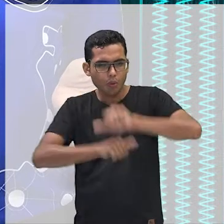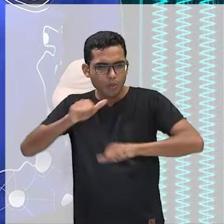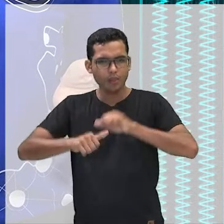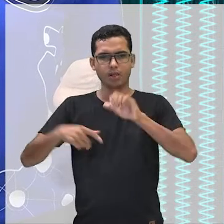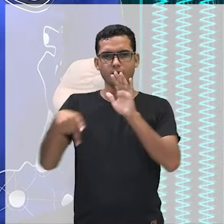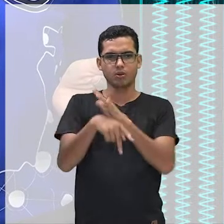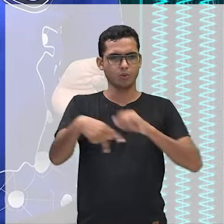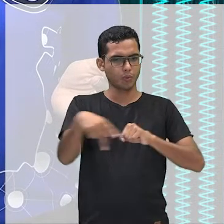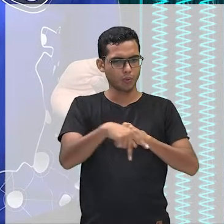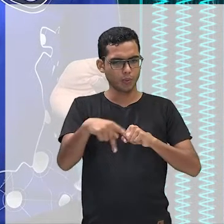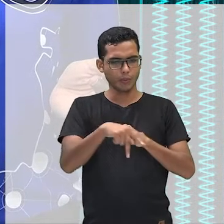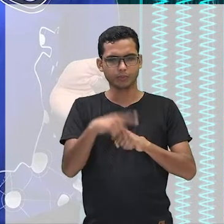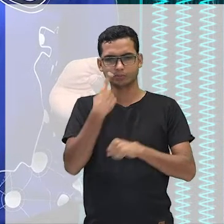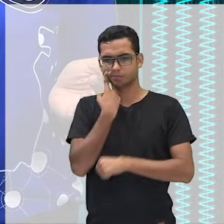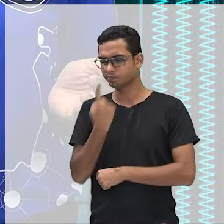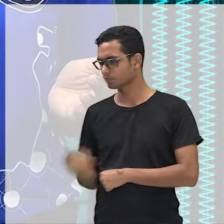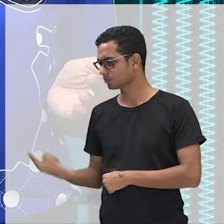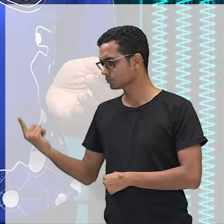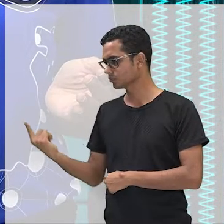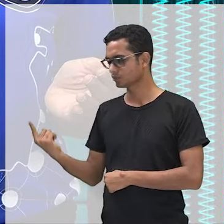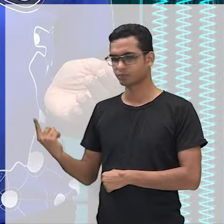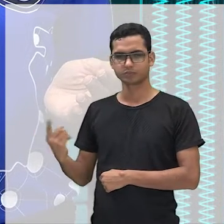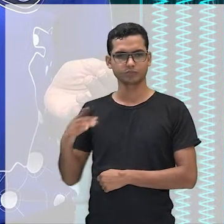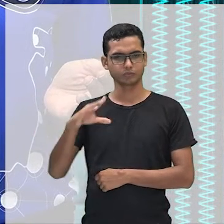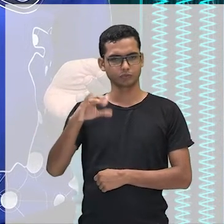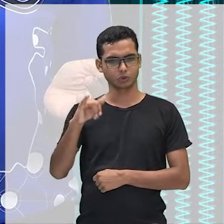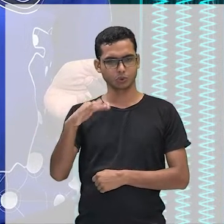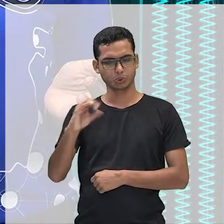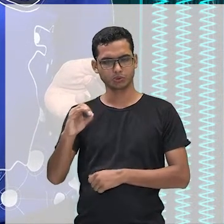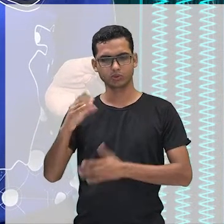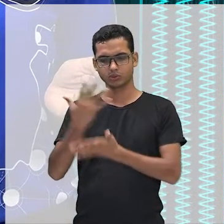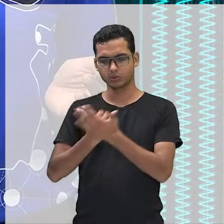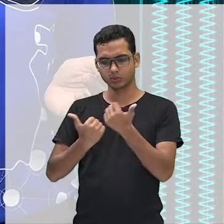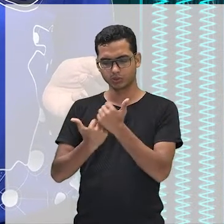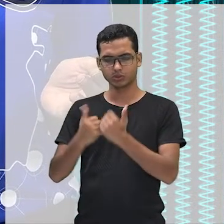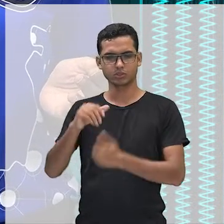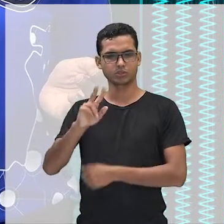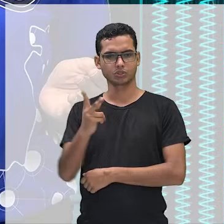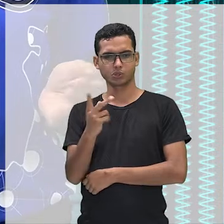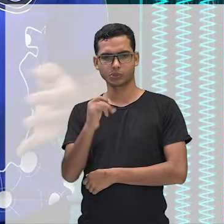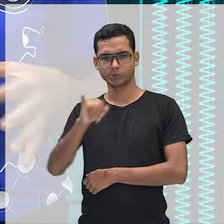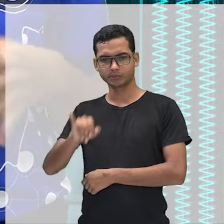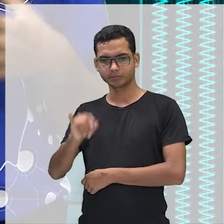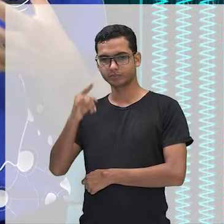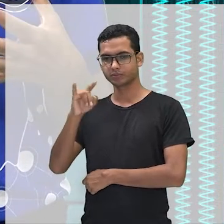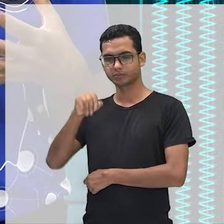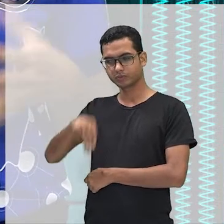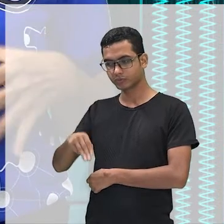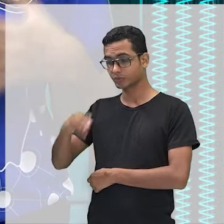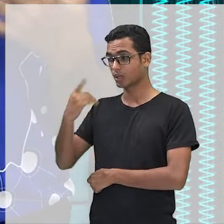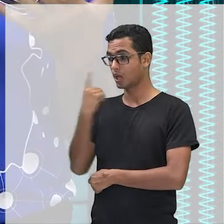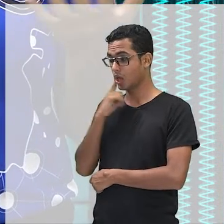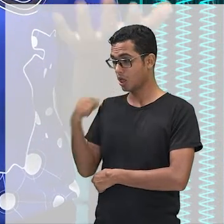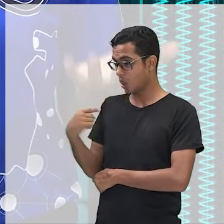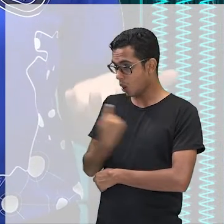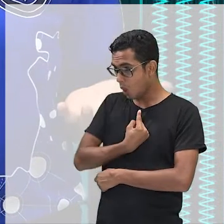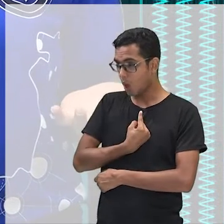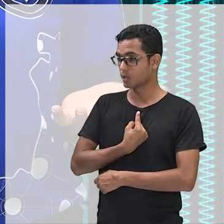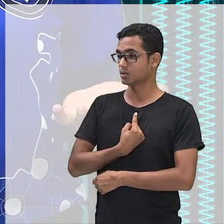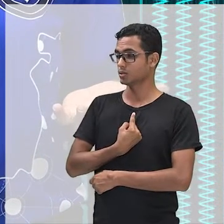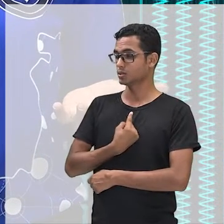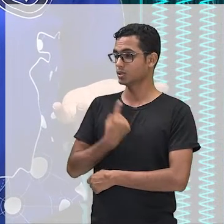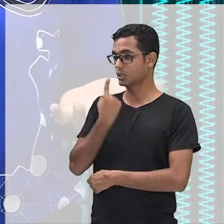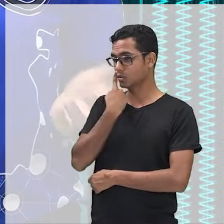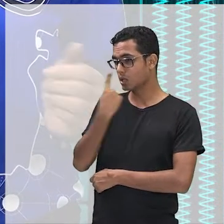nós substituímos o Caio, o nome Caio, por him. Nós escutamos ele, nós escutamos